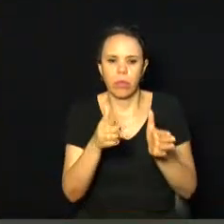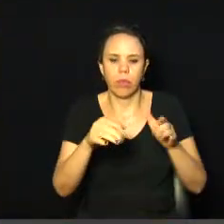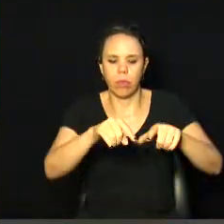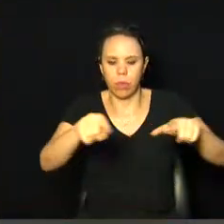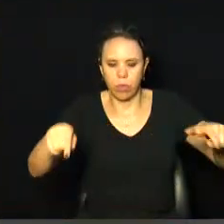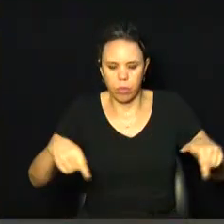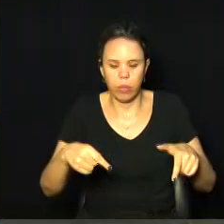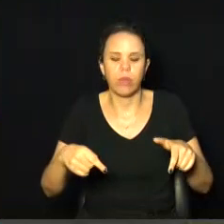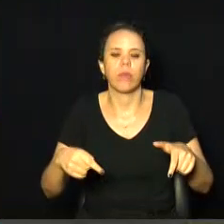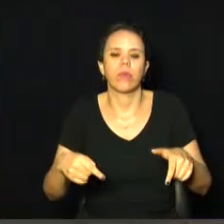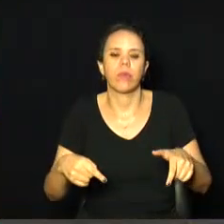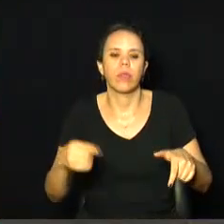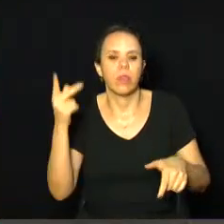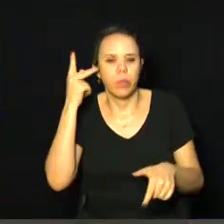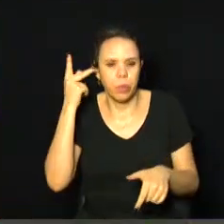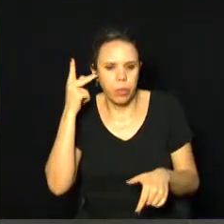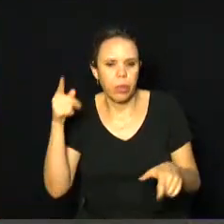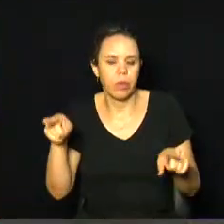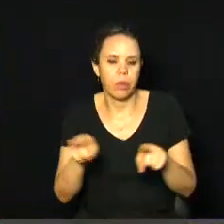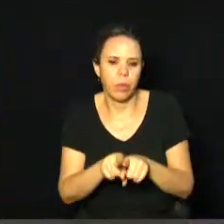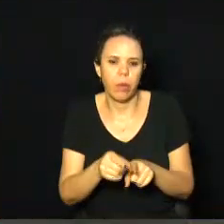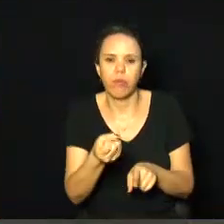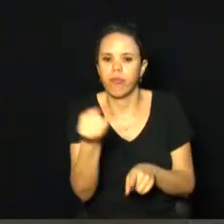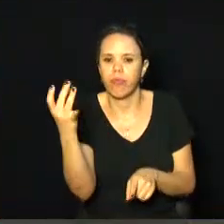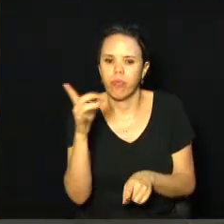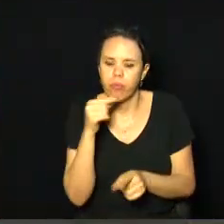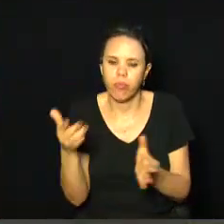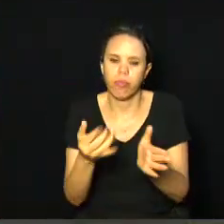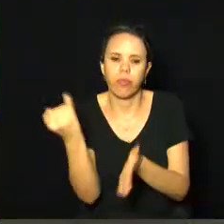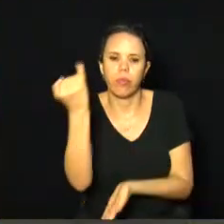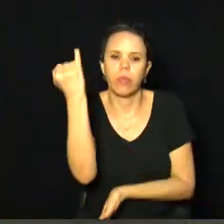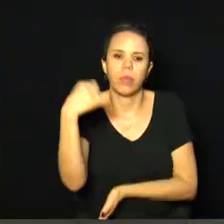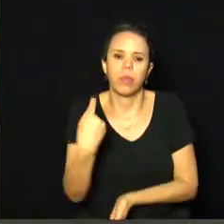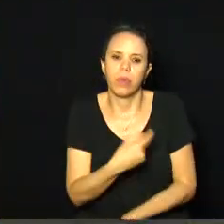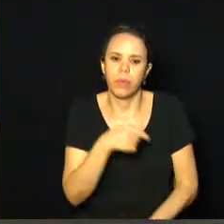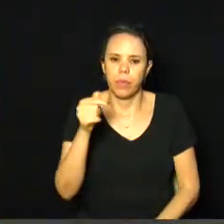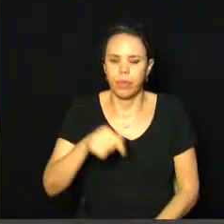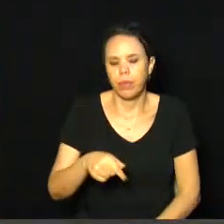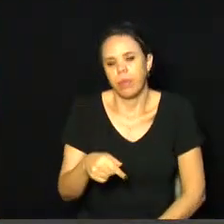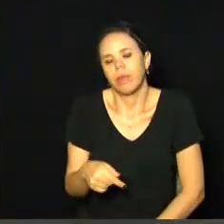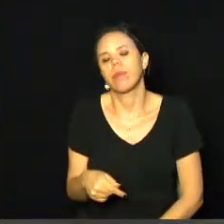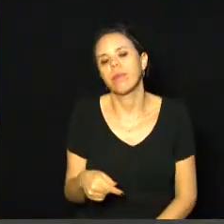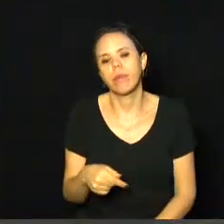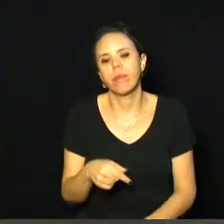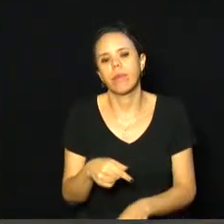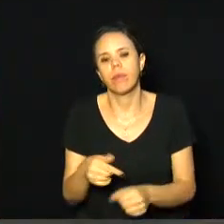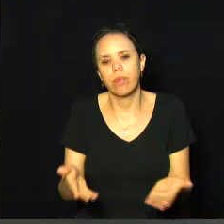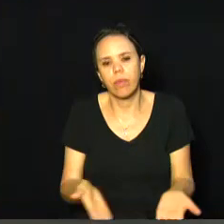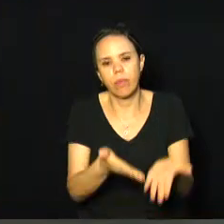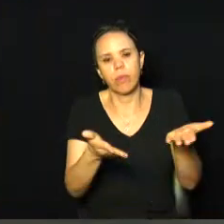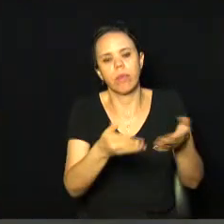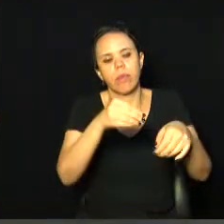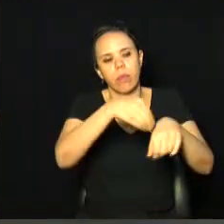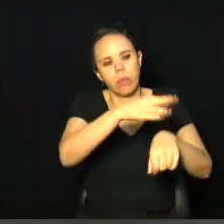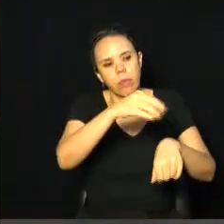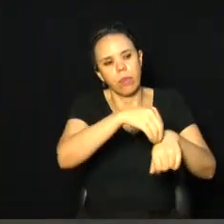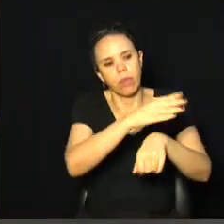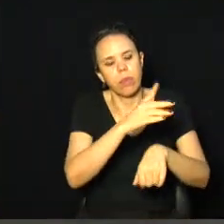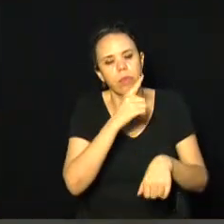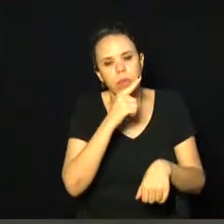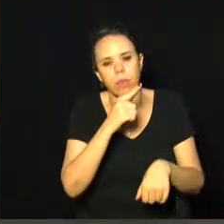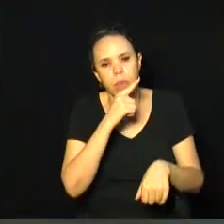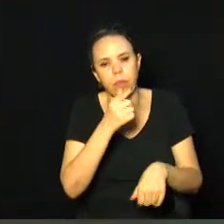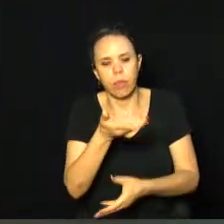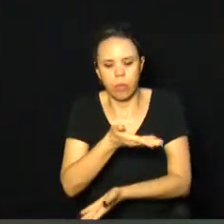e a bacia de São Paulo, né? E a nossa importância para o abastecimento de água